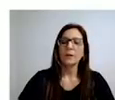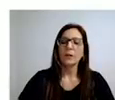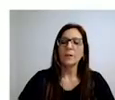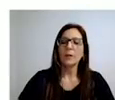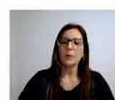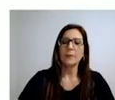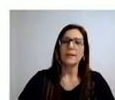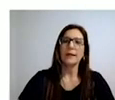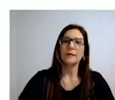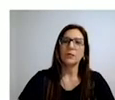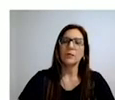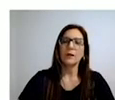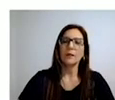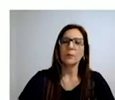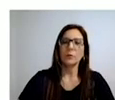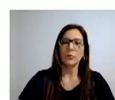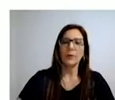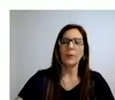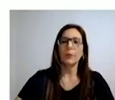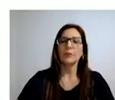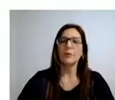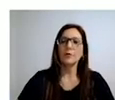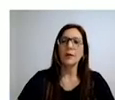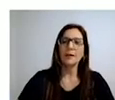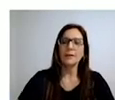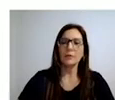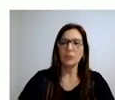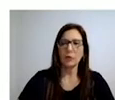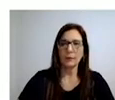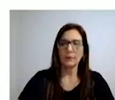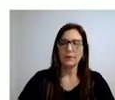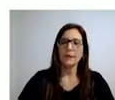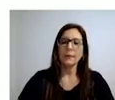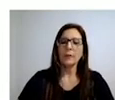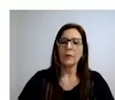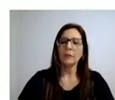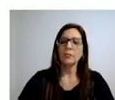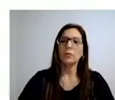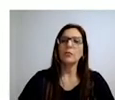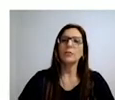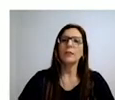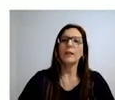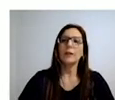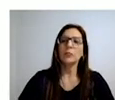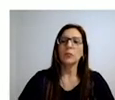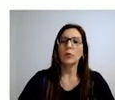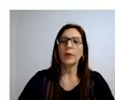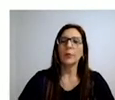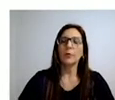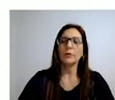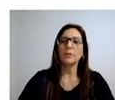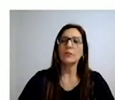Na nossa aula passada, nós falamos sobre a reprodução assexuada. E na aula de hoje falaremos